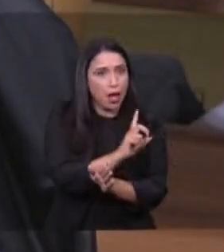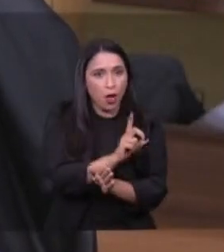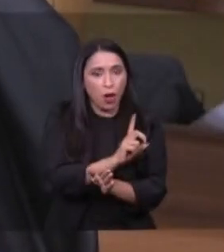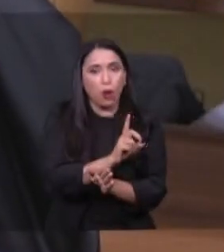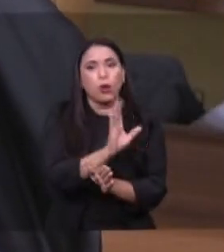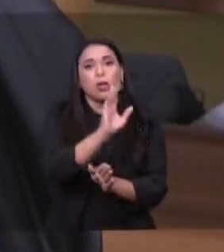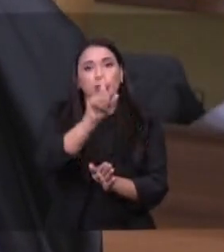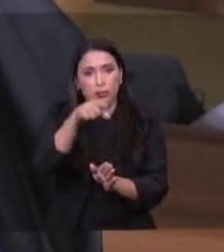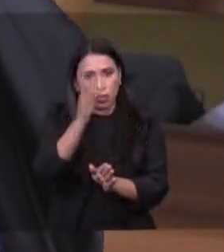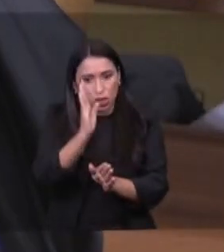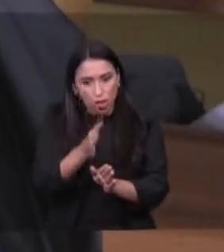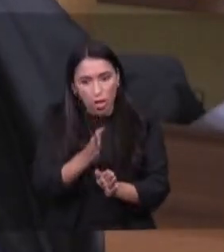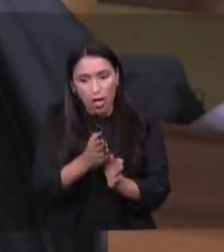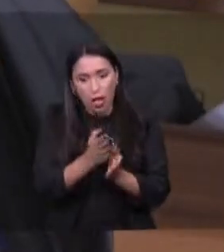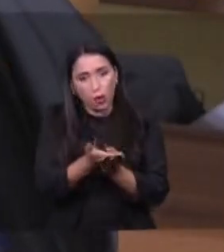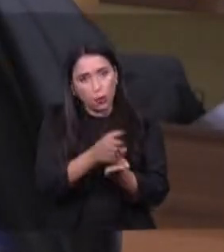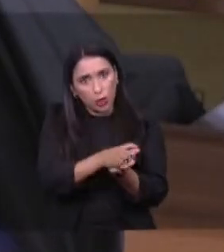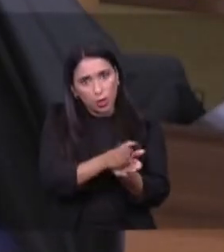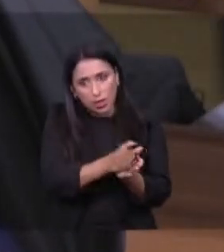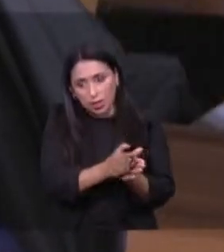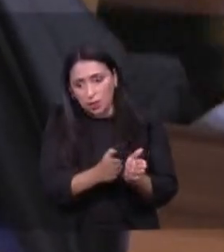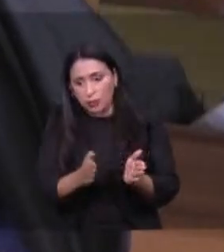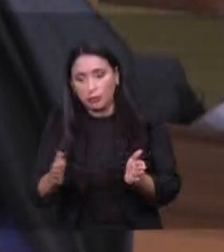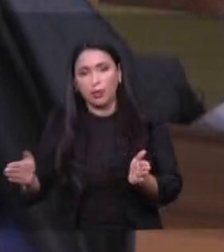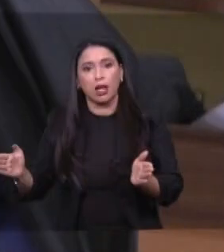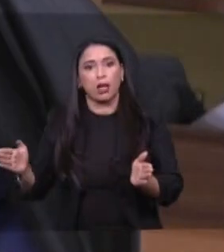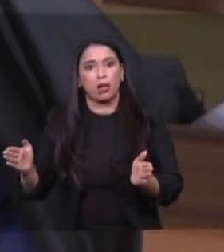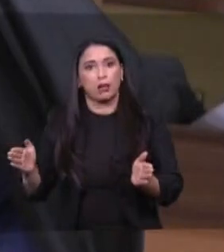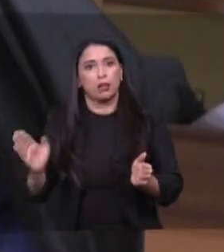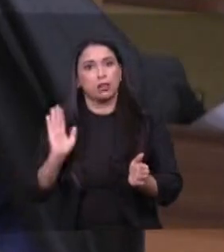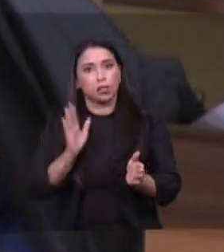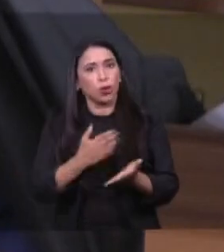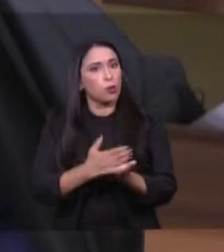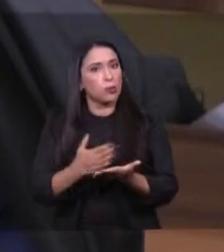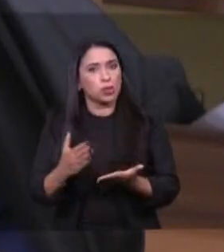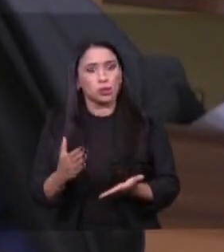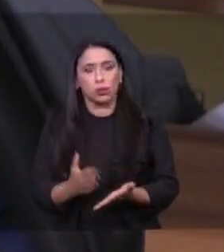já formado, da ação penal já em curso.